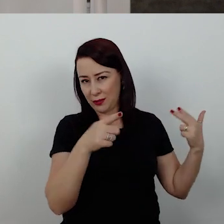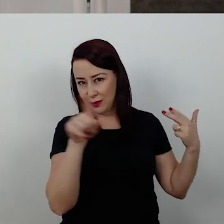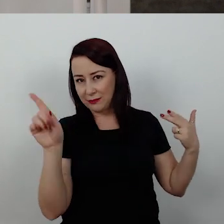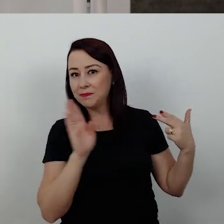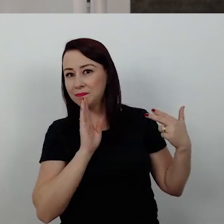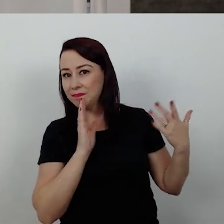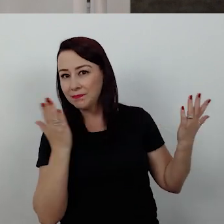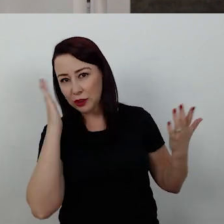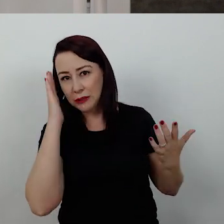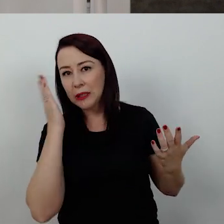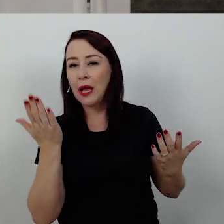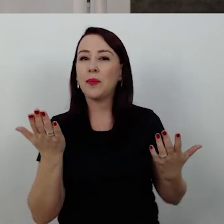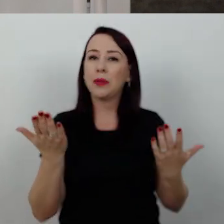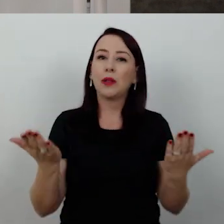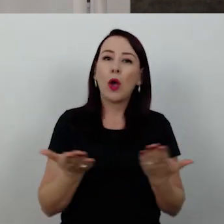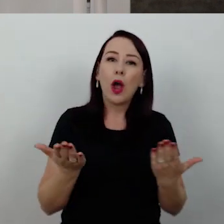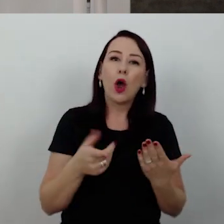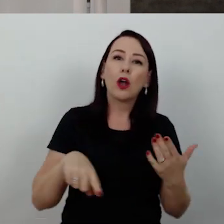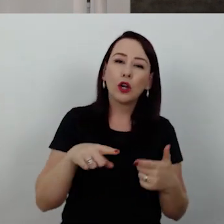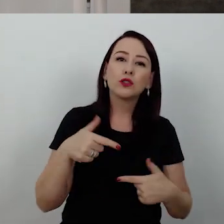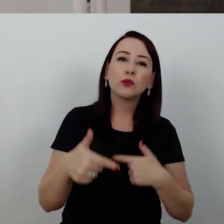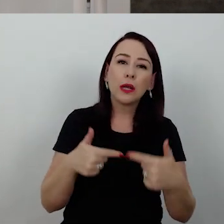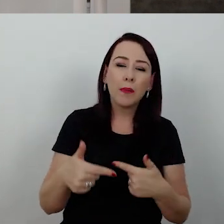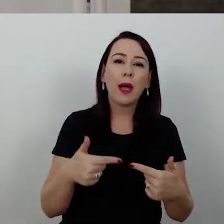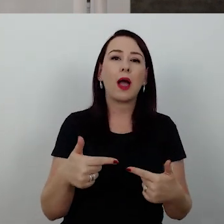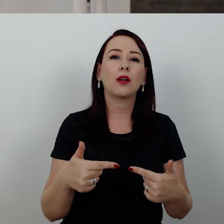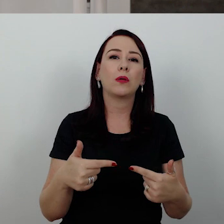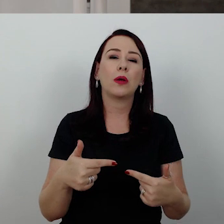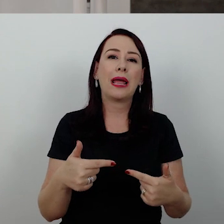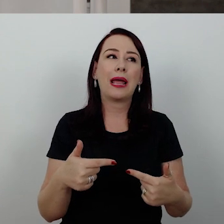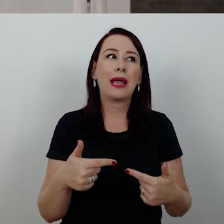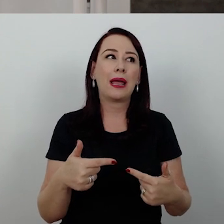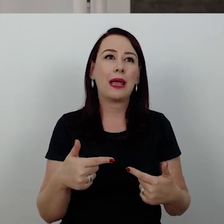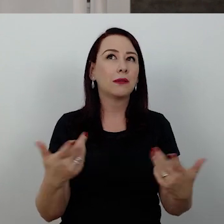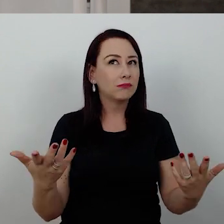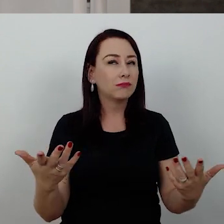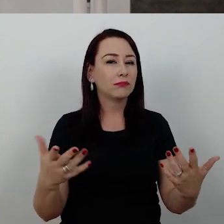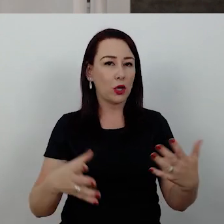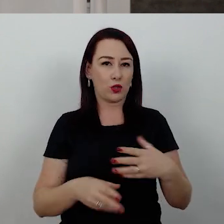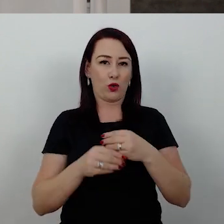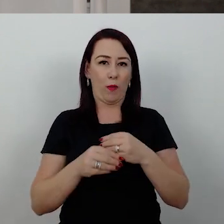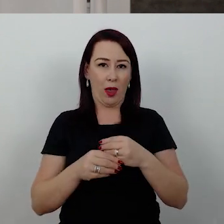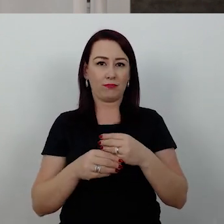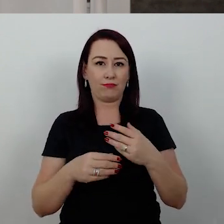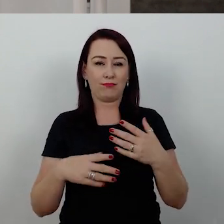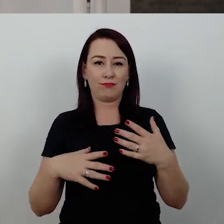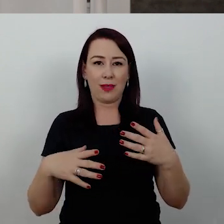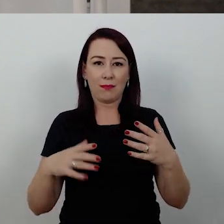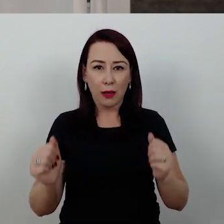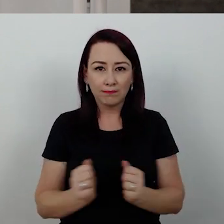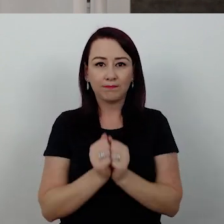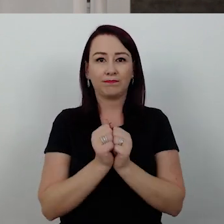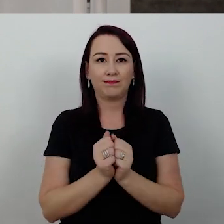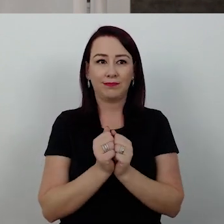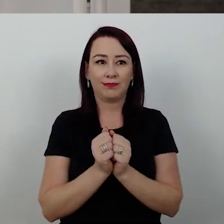sabe. Então, eu acho que agora é tentar pensar nessa perspectiva mesmo de somar forças, né,